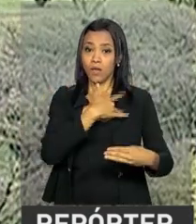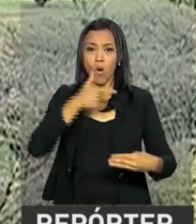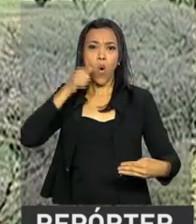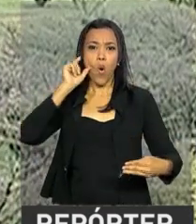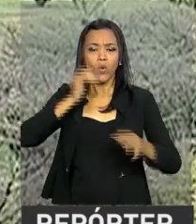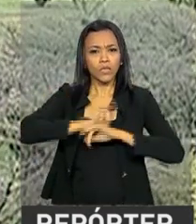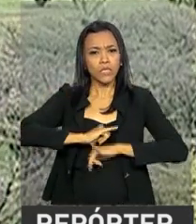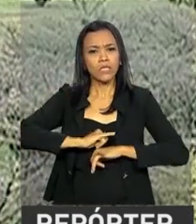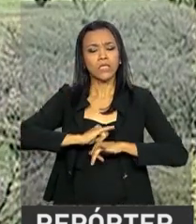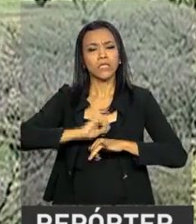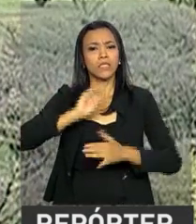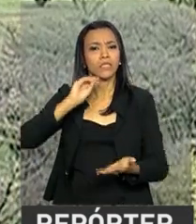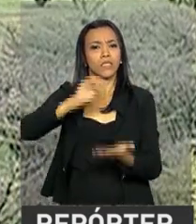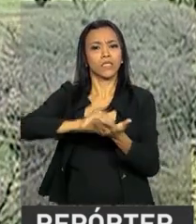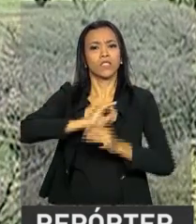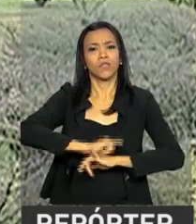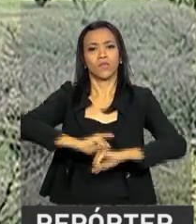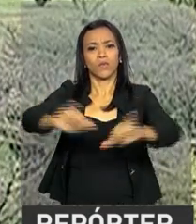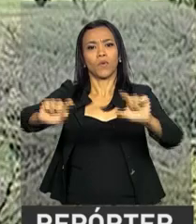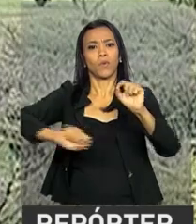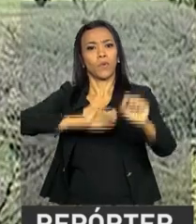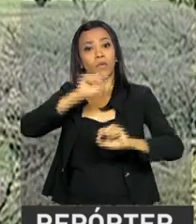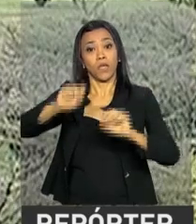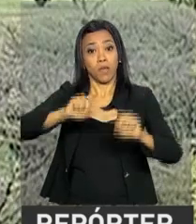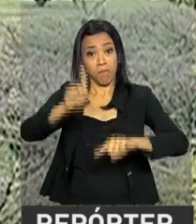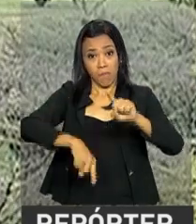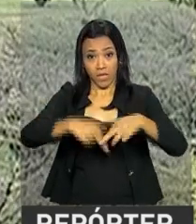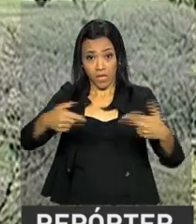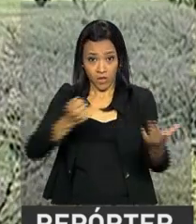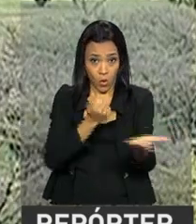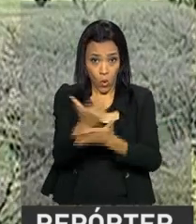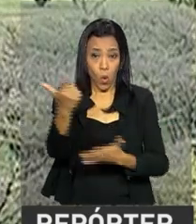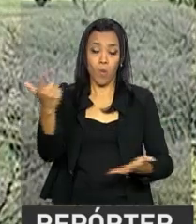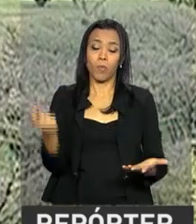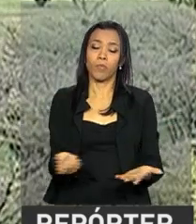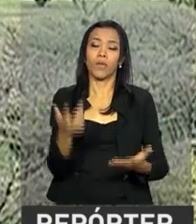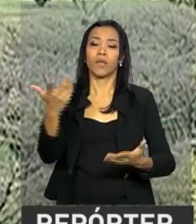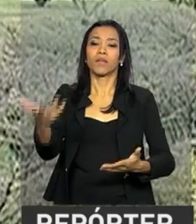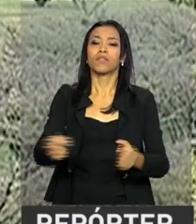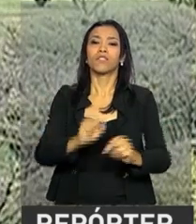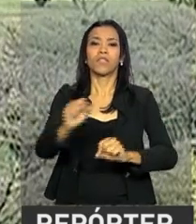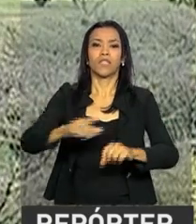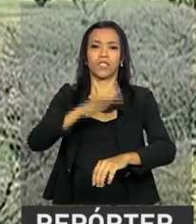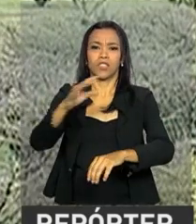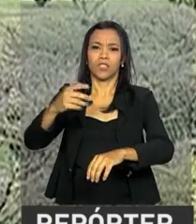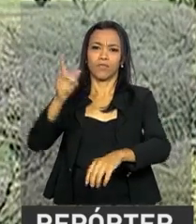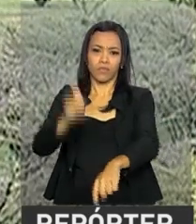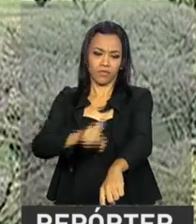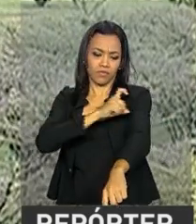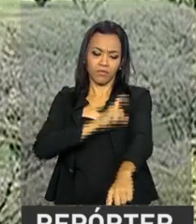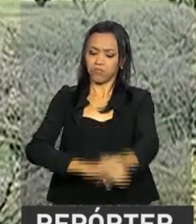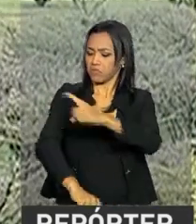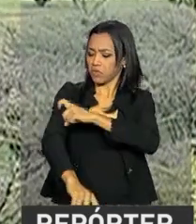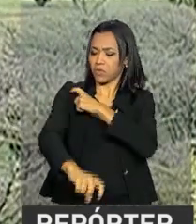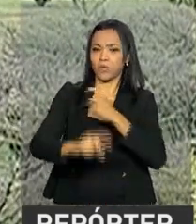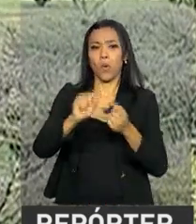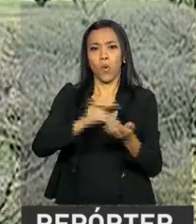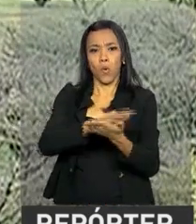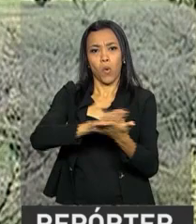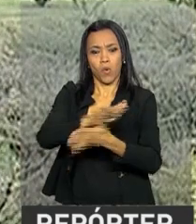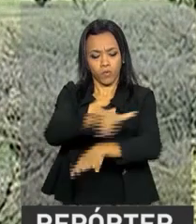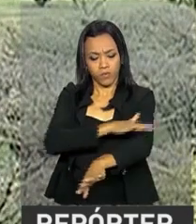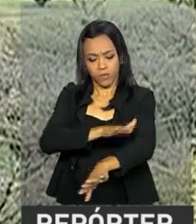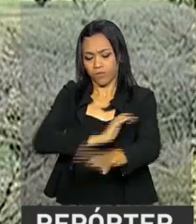para a compra de repelentes. Os produtos podem ser em gel, spray, loção ou aerosol e devem oferecer,